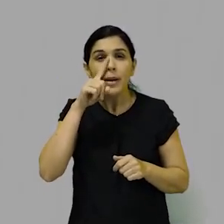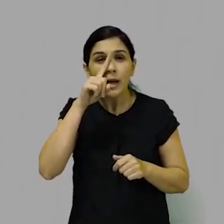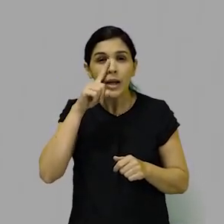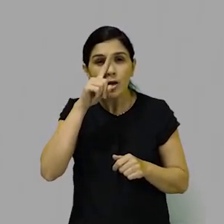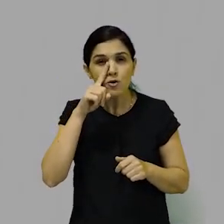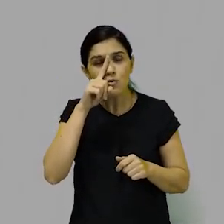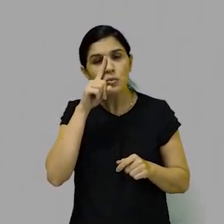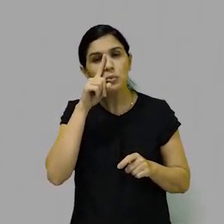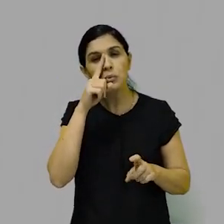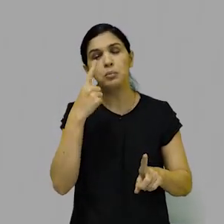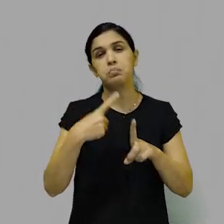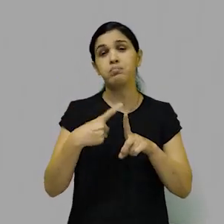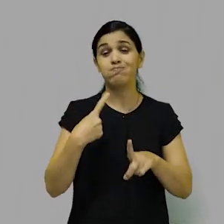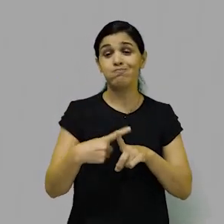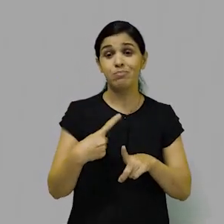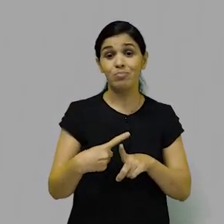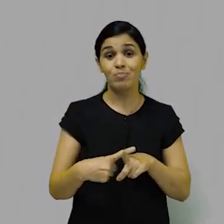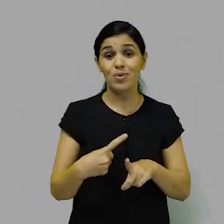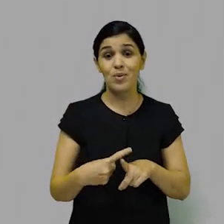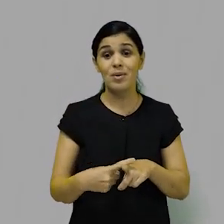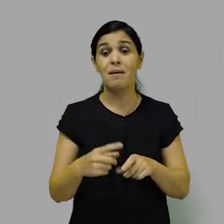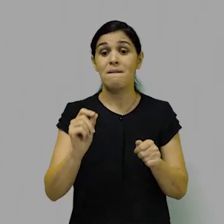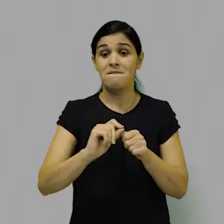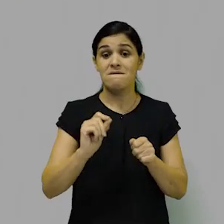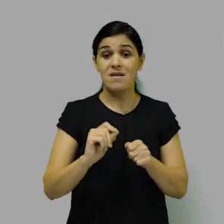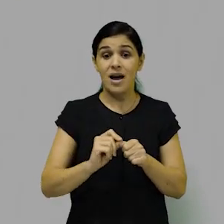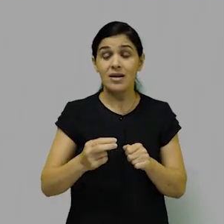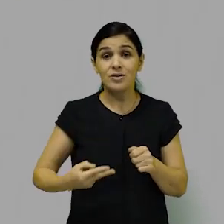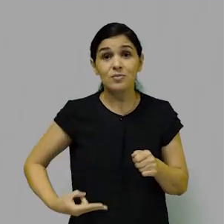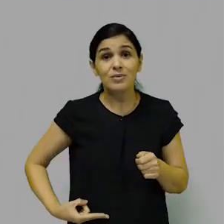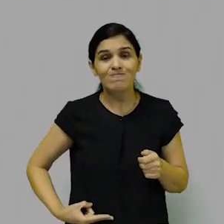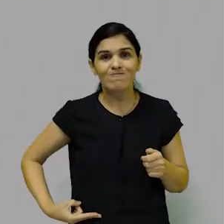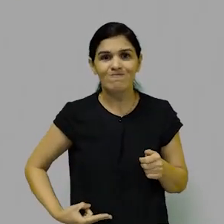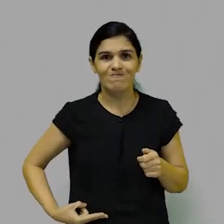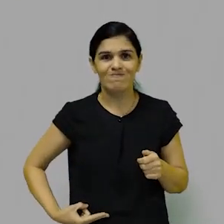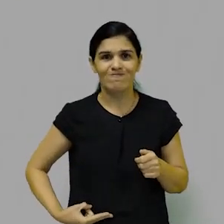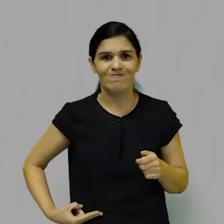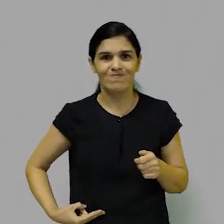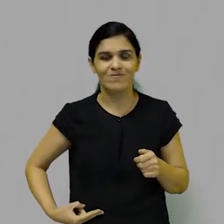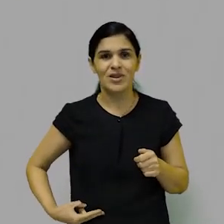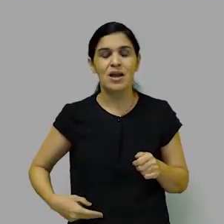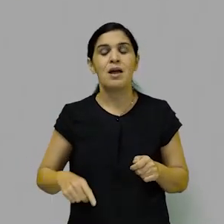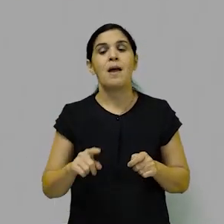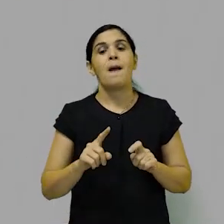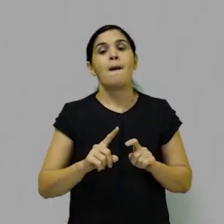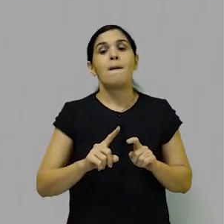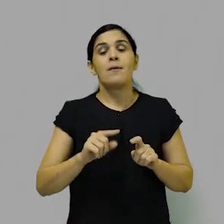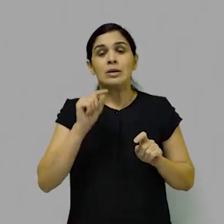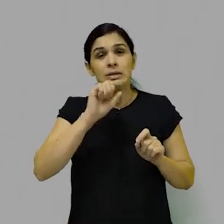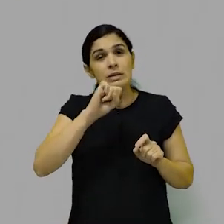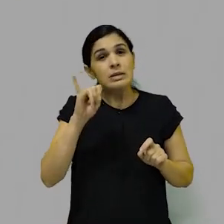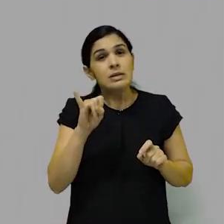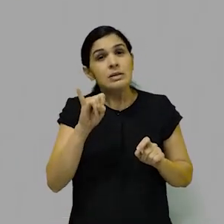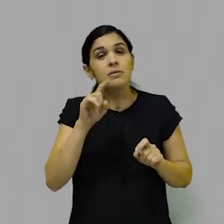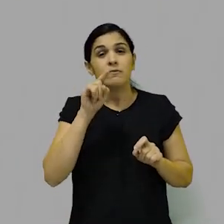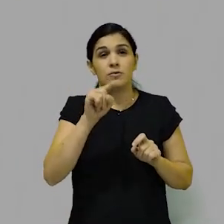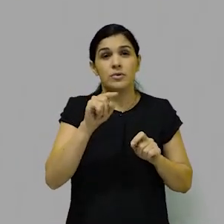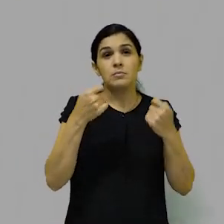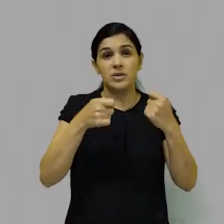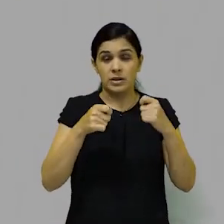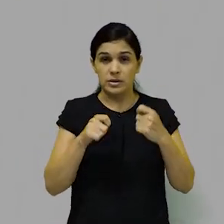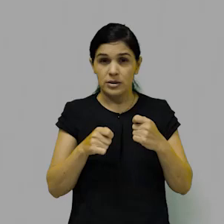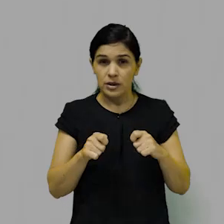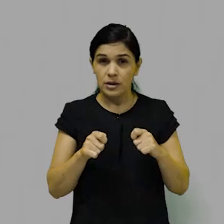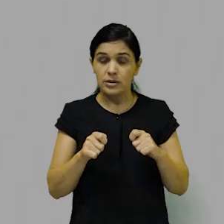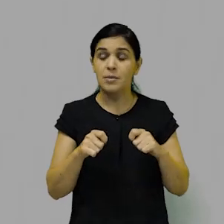Então, por profissionais não qualificados, vale ressaltar que às vezes um profissional qualificado, essa pessoa também tem um probleminha de saúde, às vezes, de